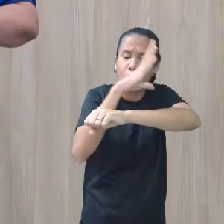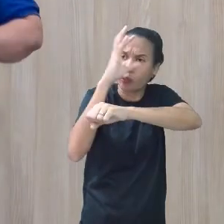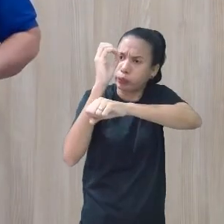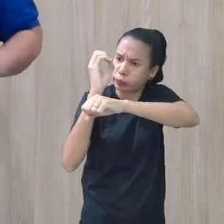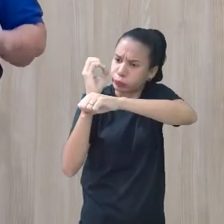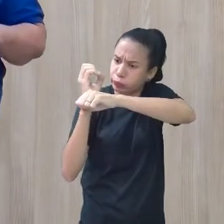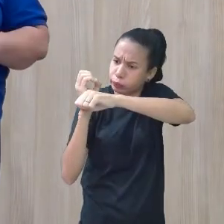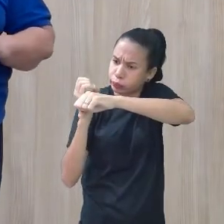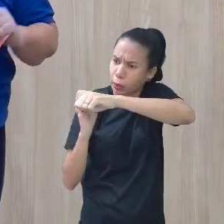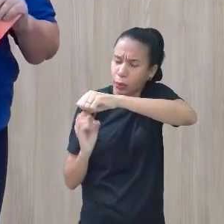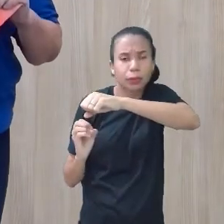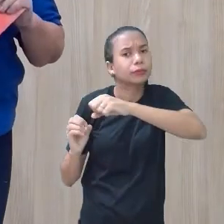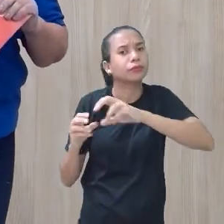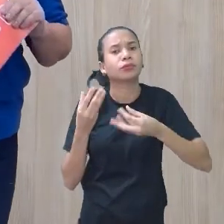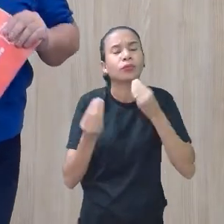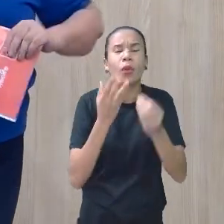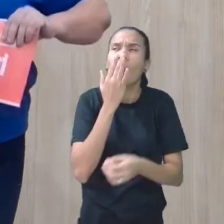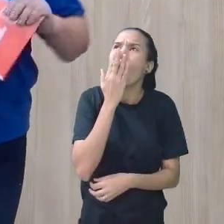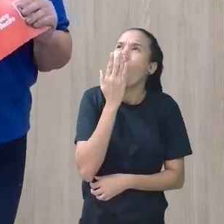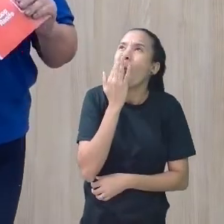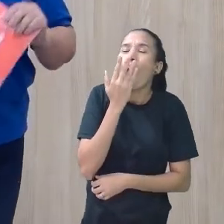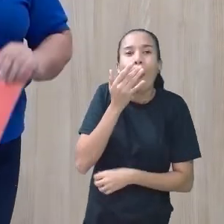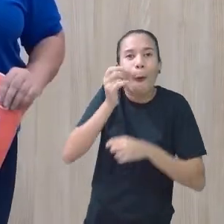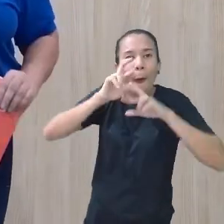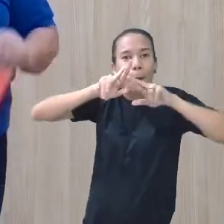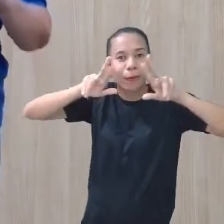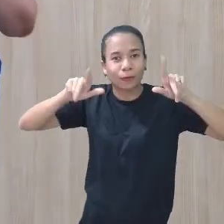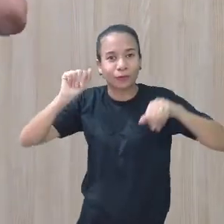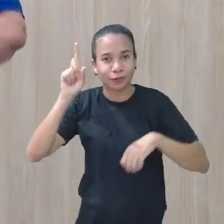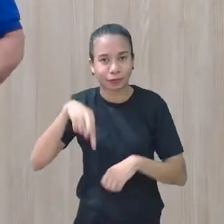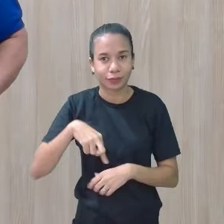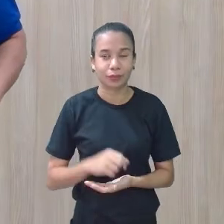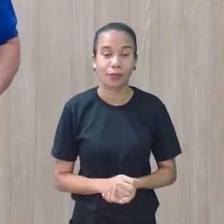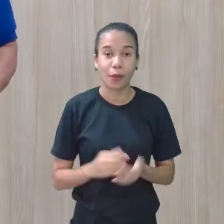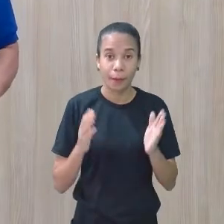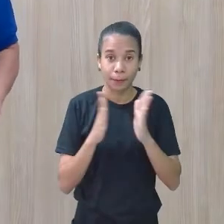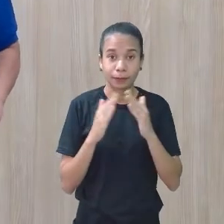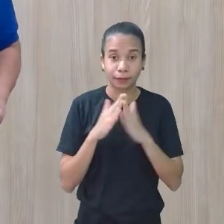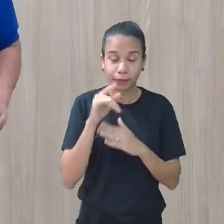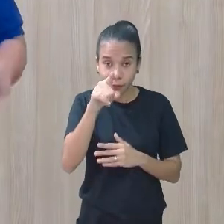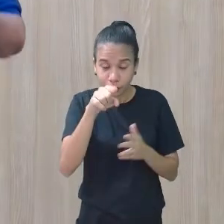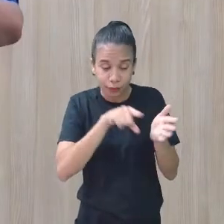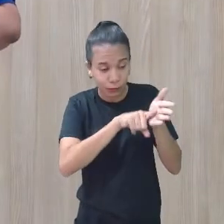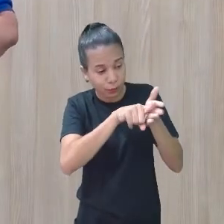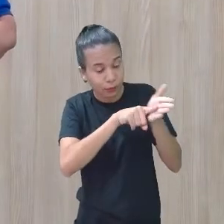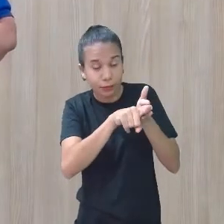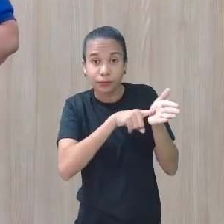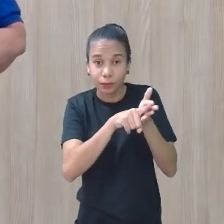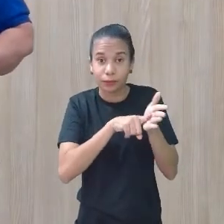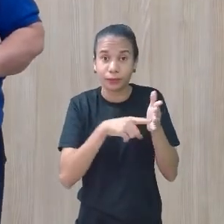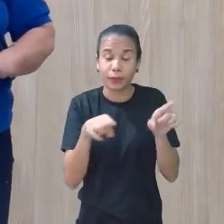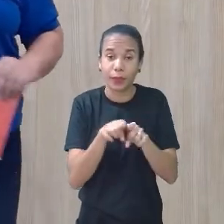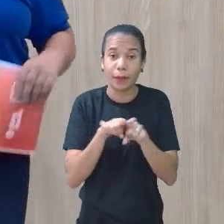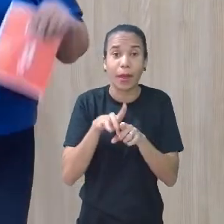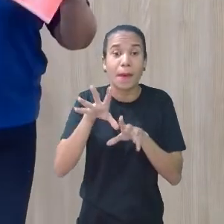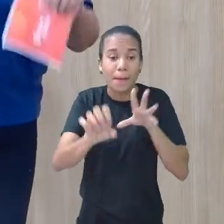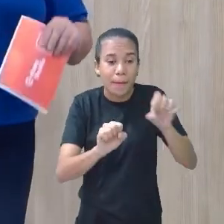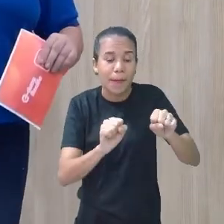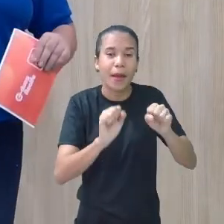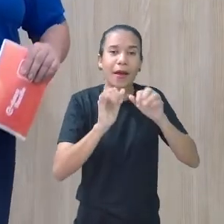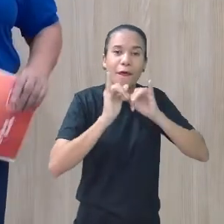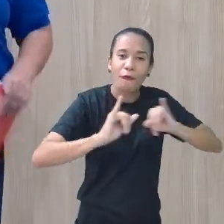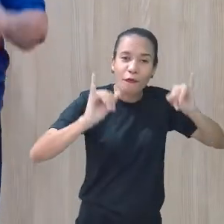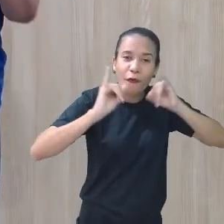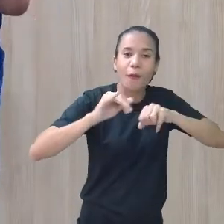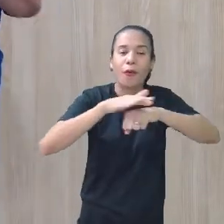da tarde, em relação àquele colorido exuberante. Eu vou pedir que vocês façam pesquisa, que vocês busquem informação,